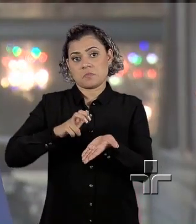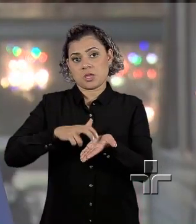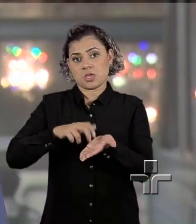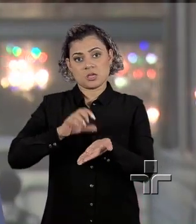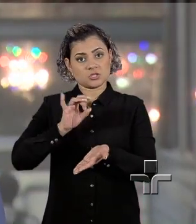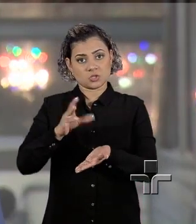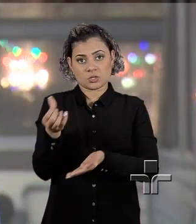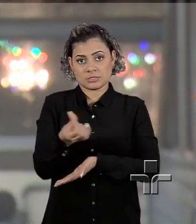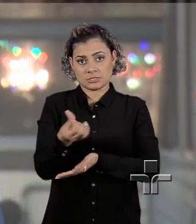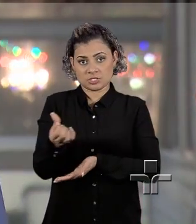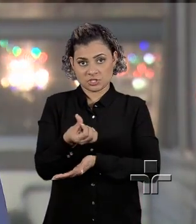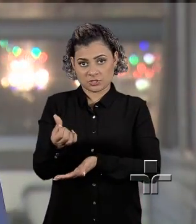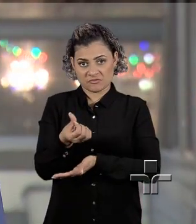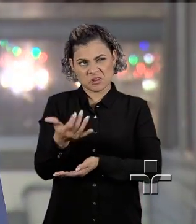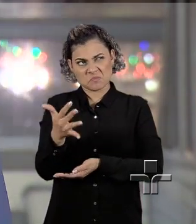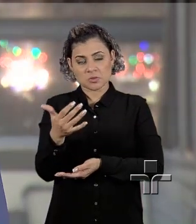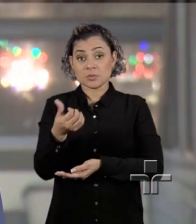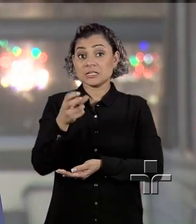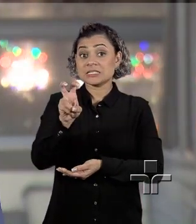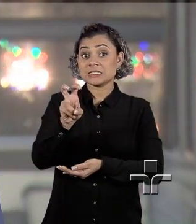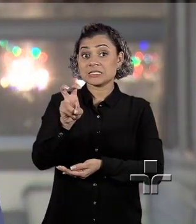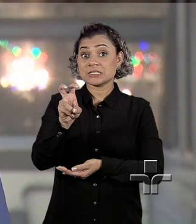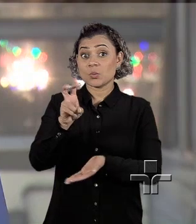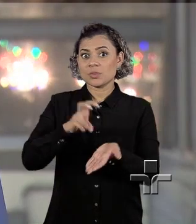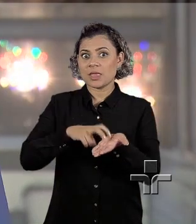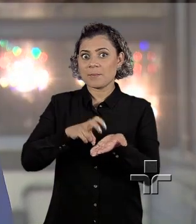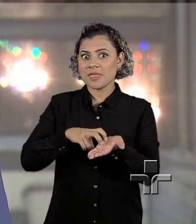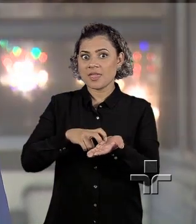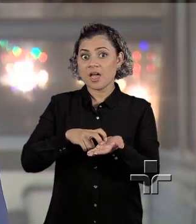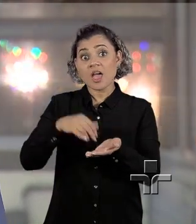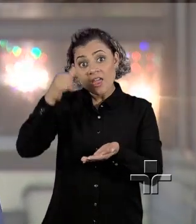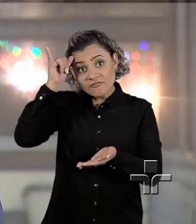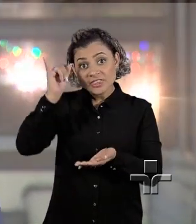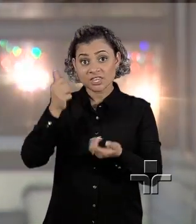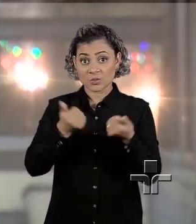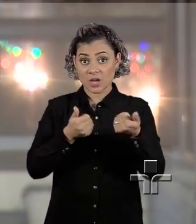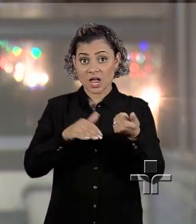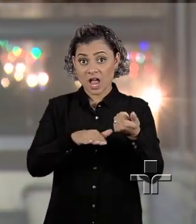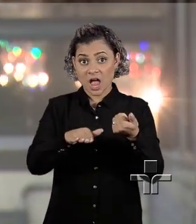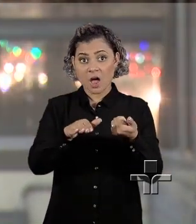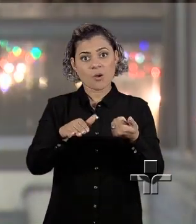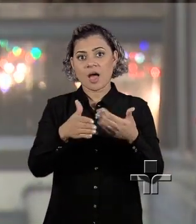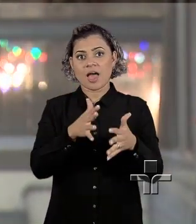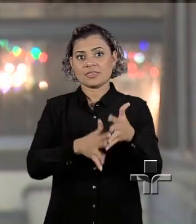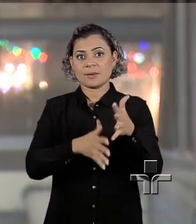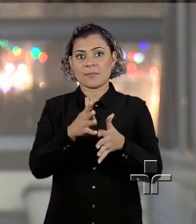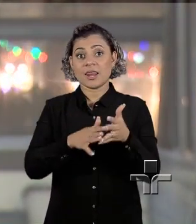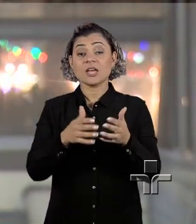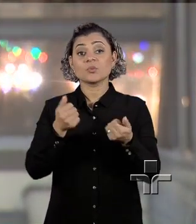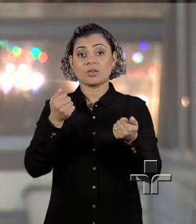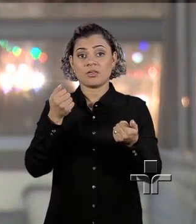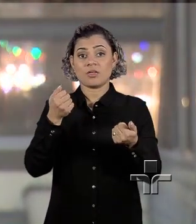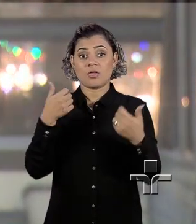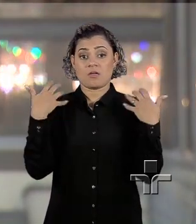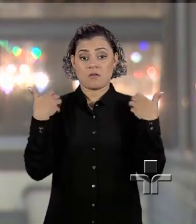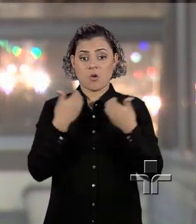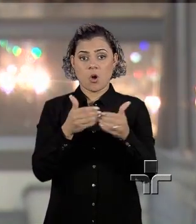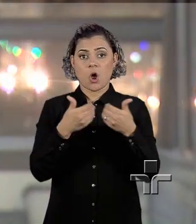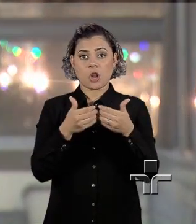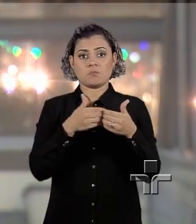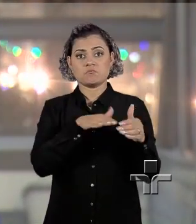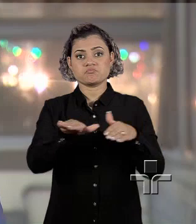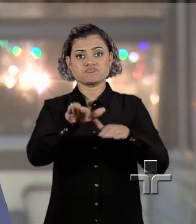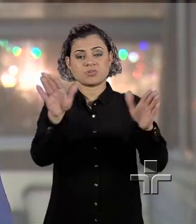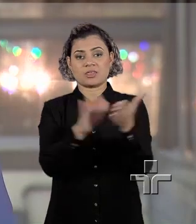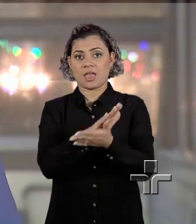desta sexta-feira, já por volta de umas 5 horas, impedindo que os carros deixem as garagens os pátios onde ficam as companhias